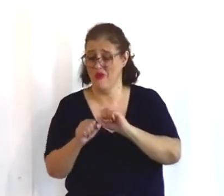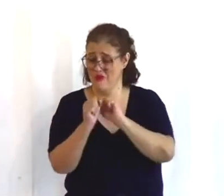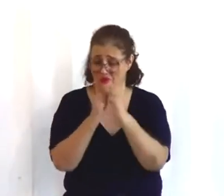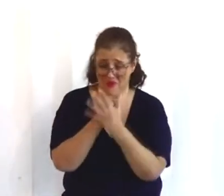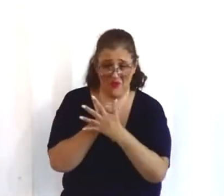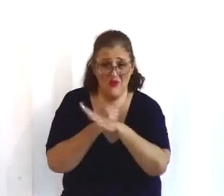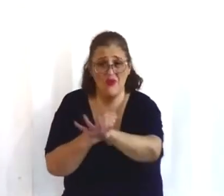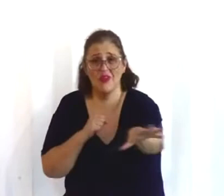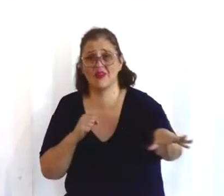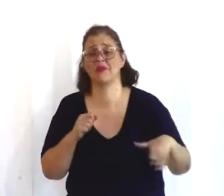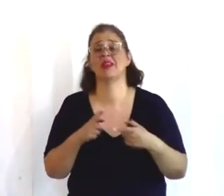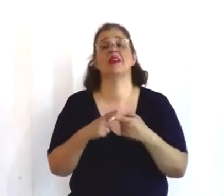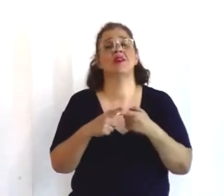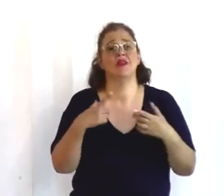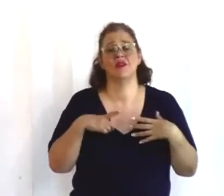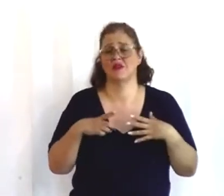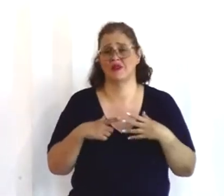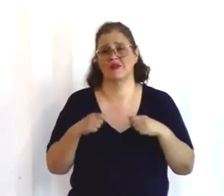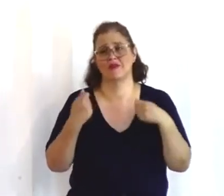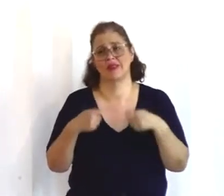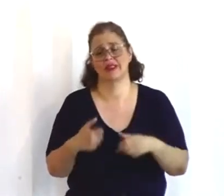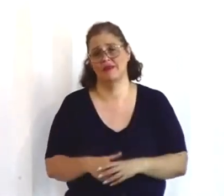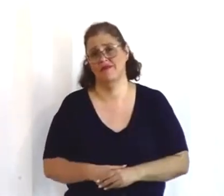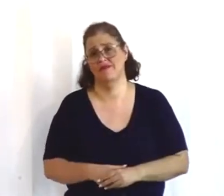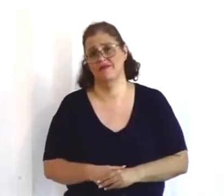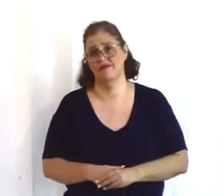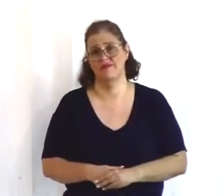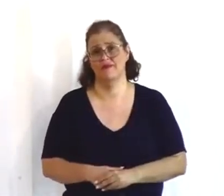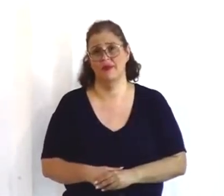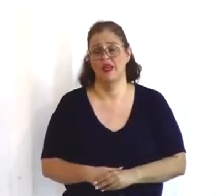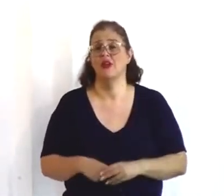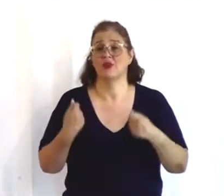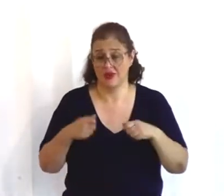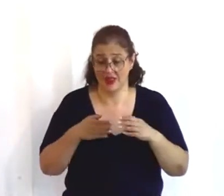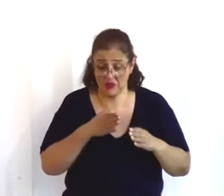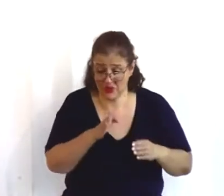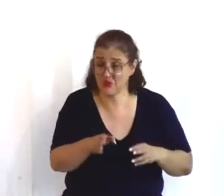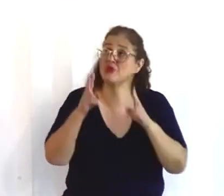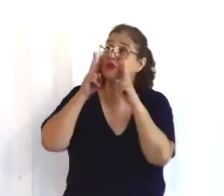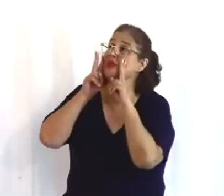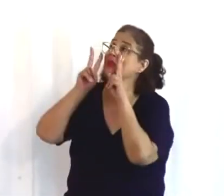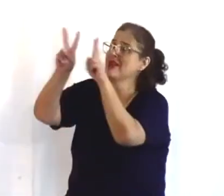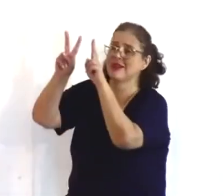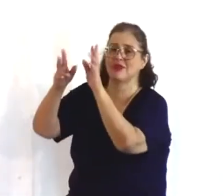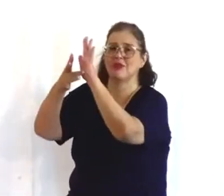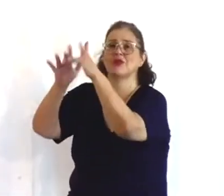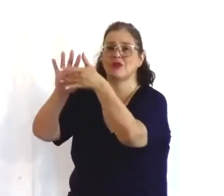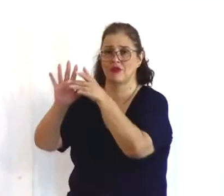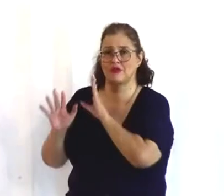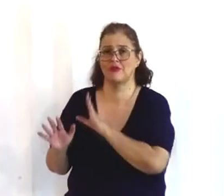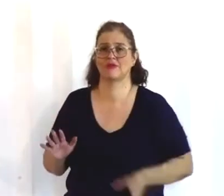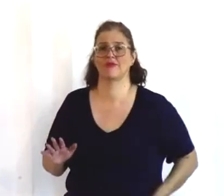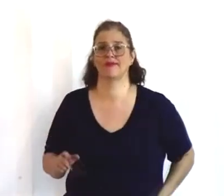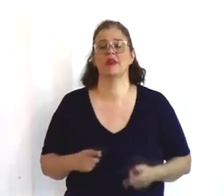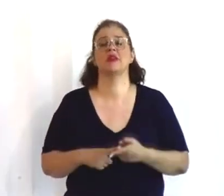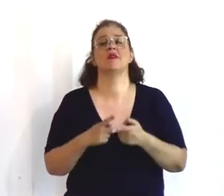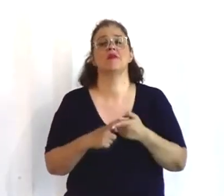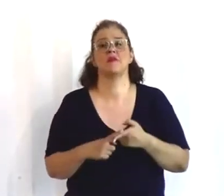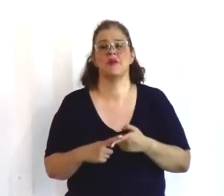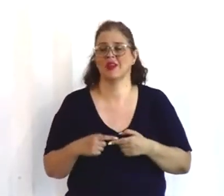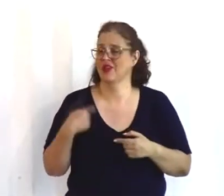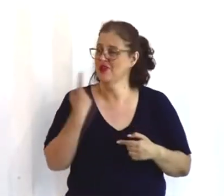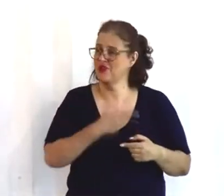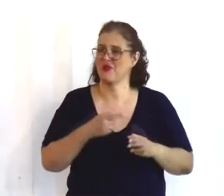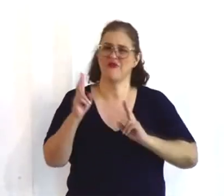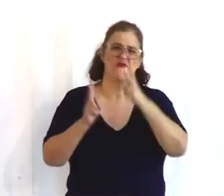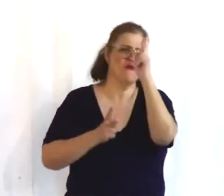Perseverante, olhando firmemente para o autor e consumador da nossa fé, prossigamos, porque somos mais do que